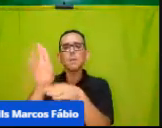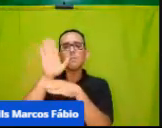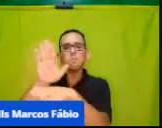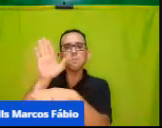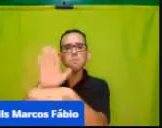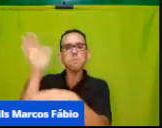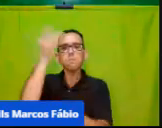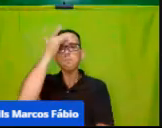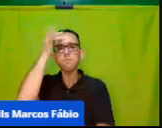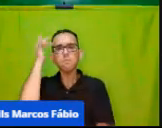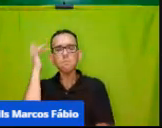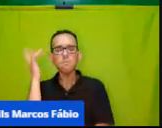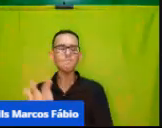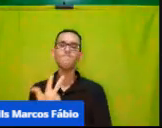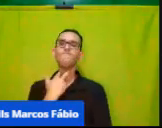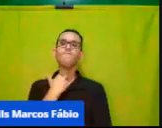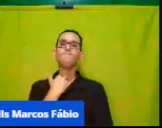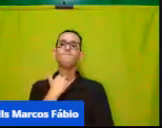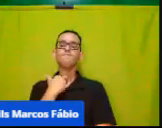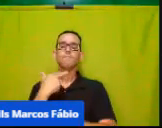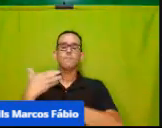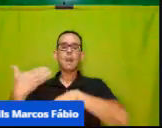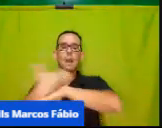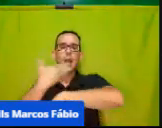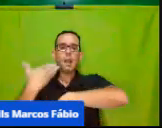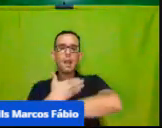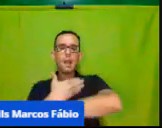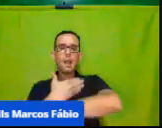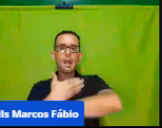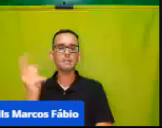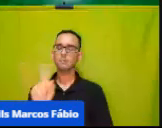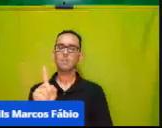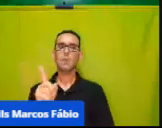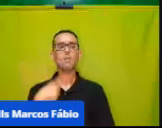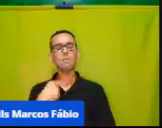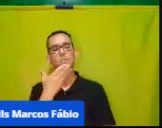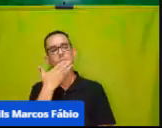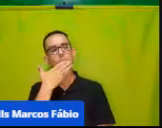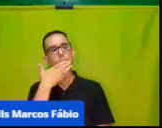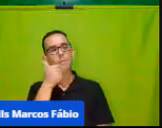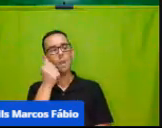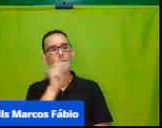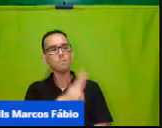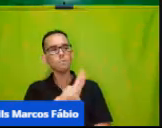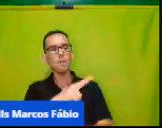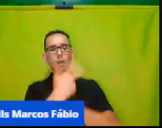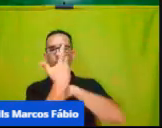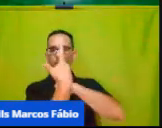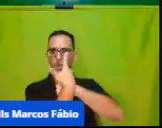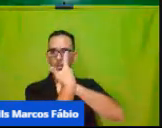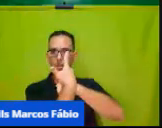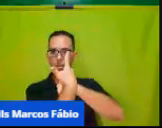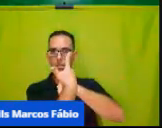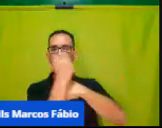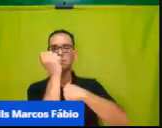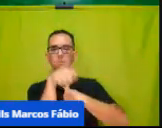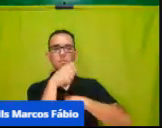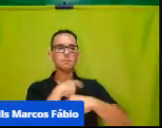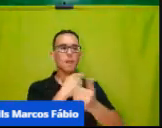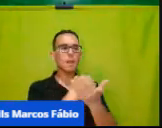estão podendo acessar naquele momento. Então, eu tenho preferido mais com o uso de vídeos para estar comentando,